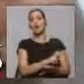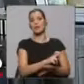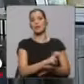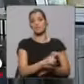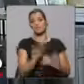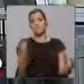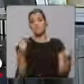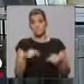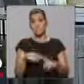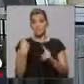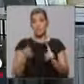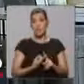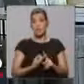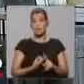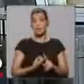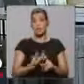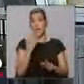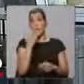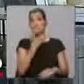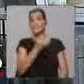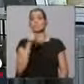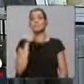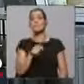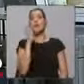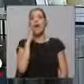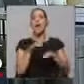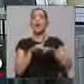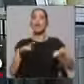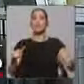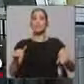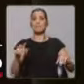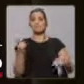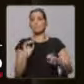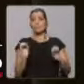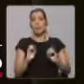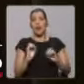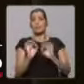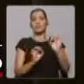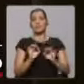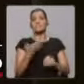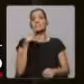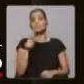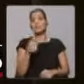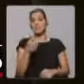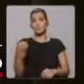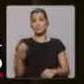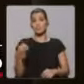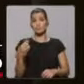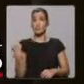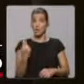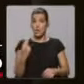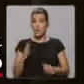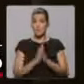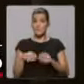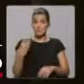ano devíamos estar à roda de 15 mil camas de cuidados continuados, estamos 7.500. A União de Misericórdias defende que a chave do